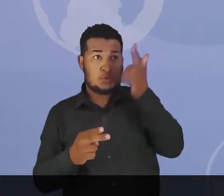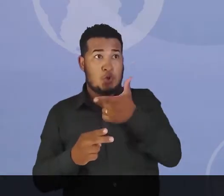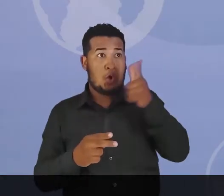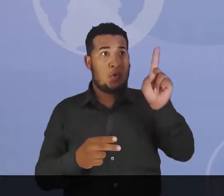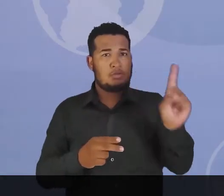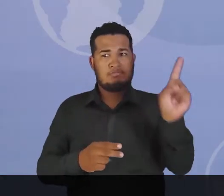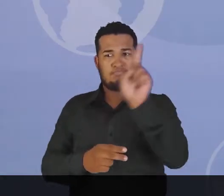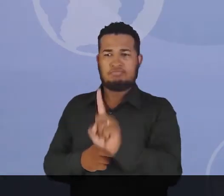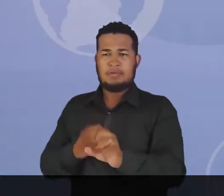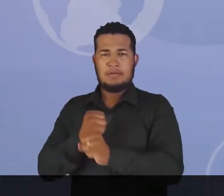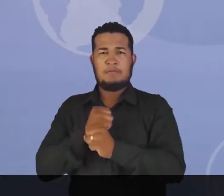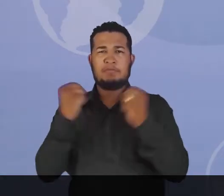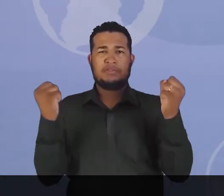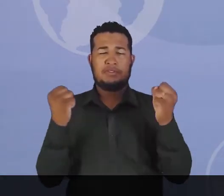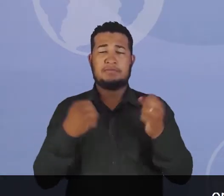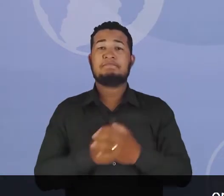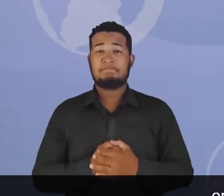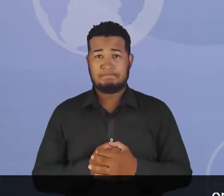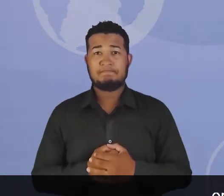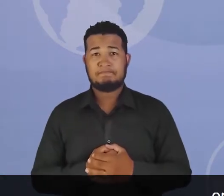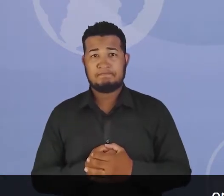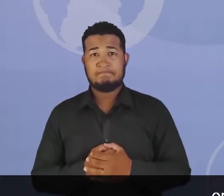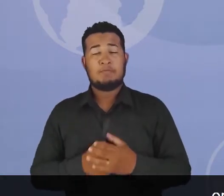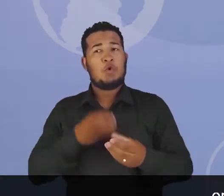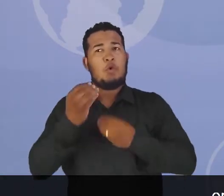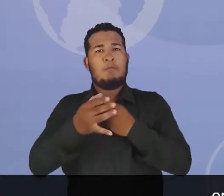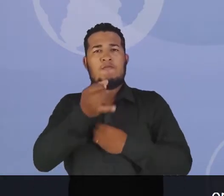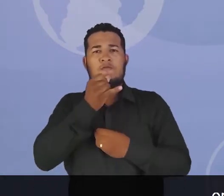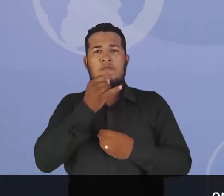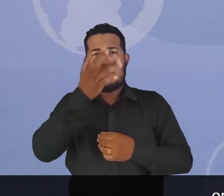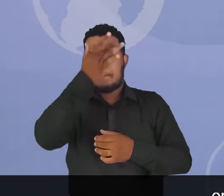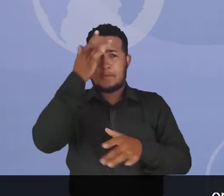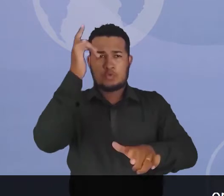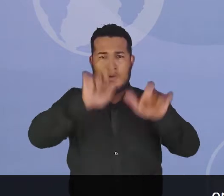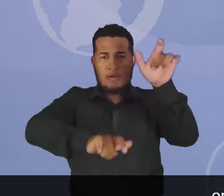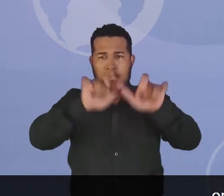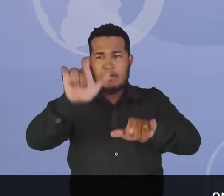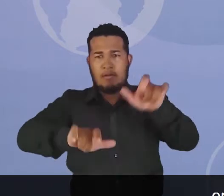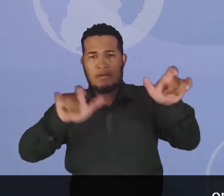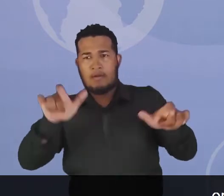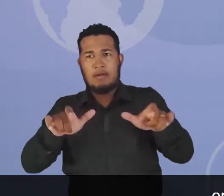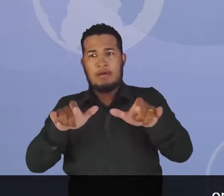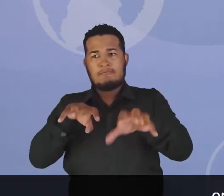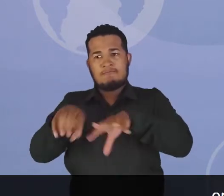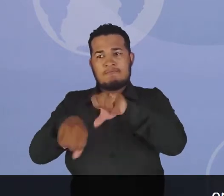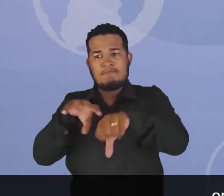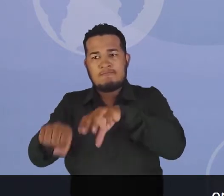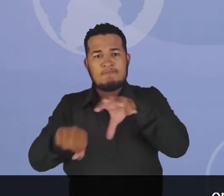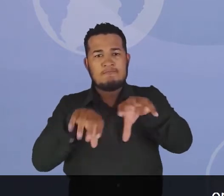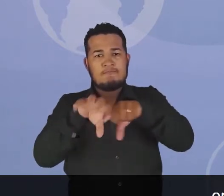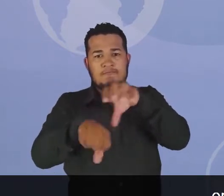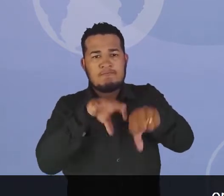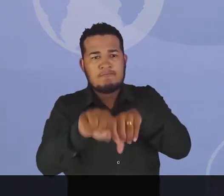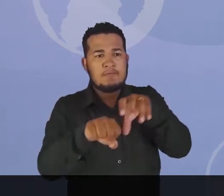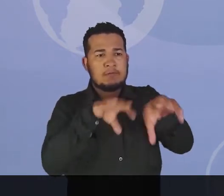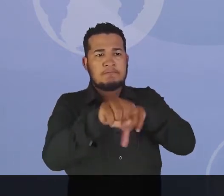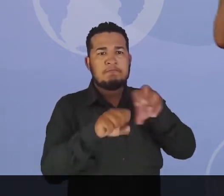aqui comigo, olhem essa situação onde cada pessoa, perseguindo o seu interesse